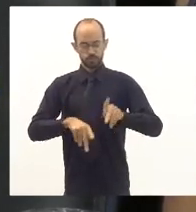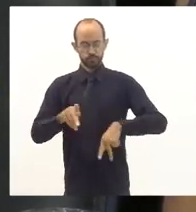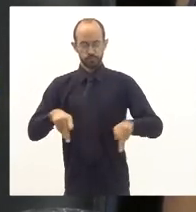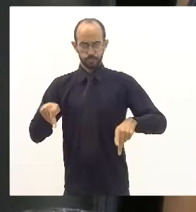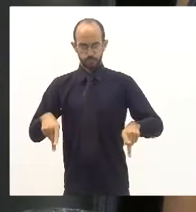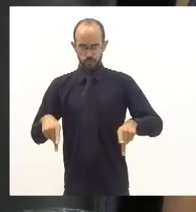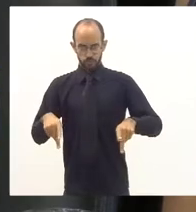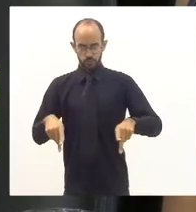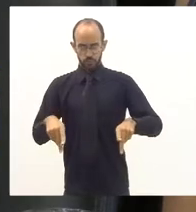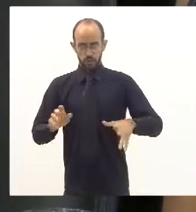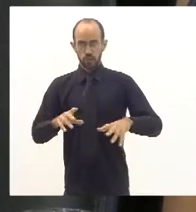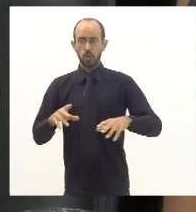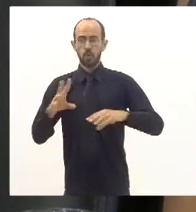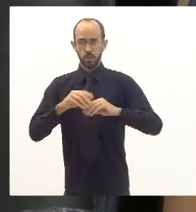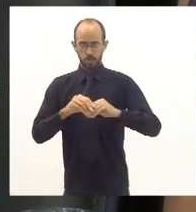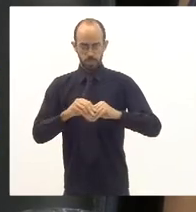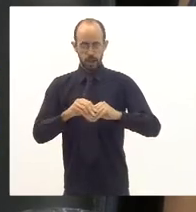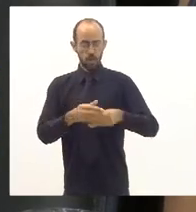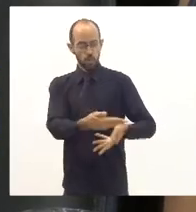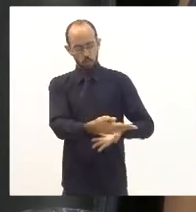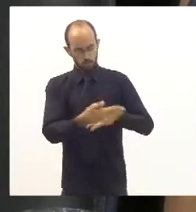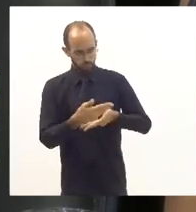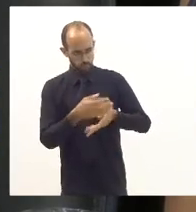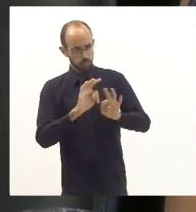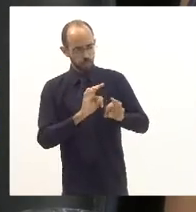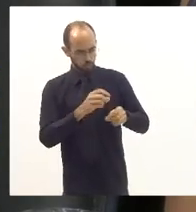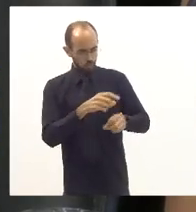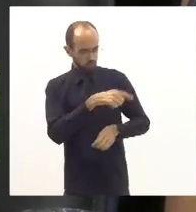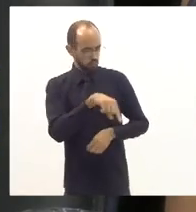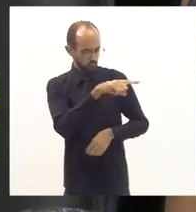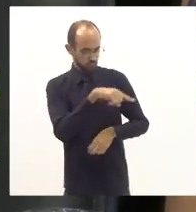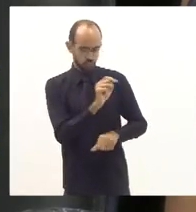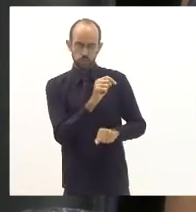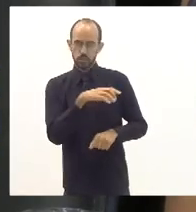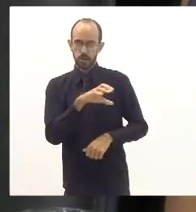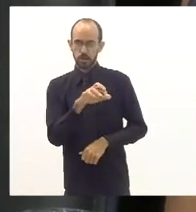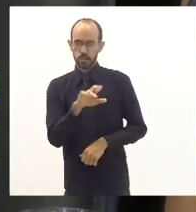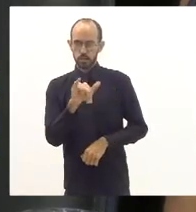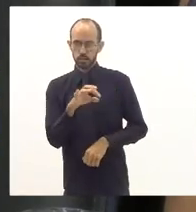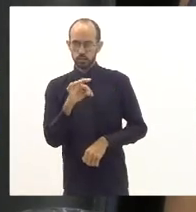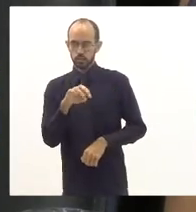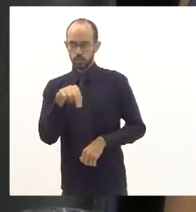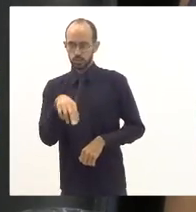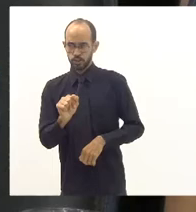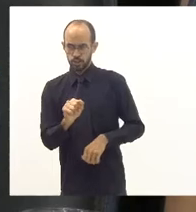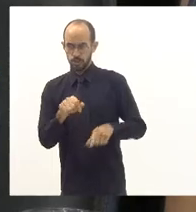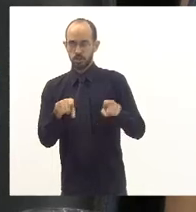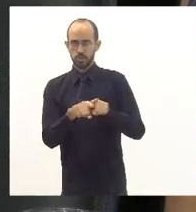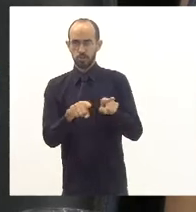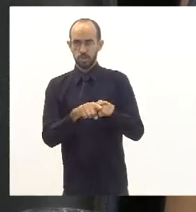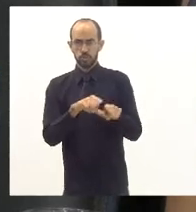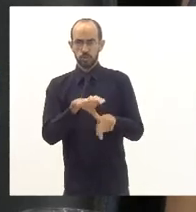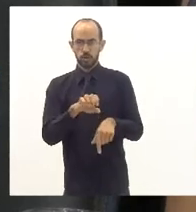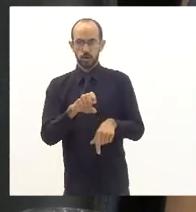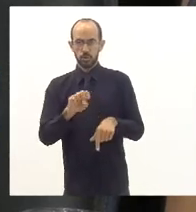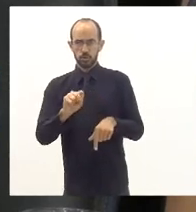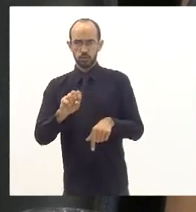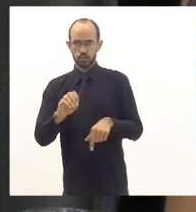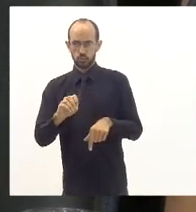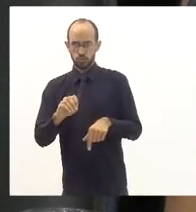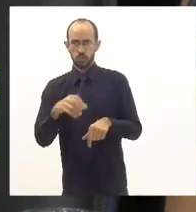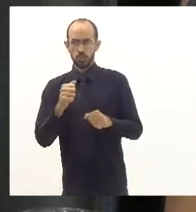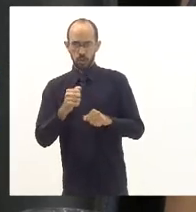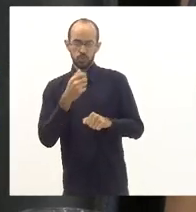eu vou reforçar o convite para o comitê, para todos que estão aqui. E aí, a Cristina e o Celso podem dar informações mais específicas.